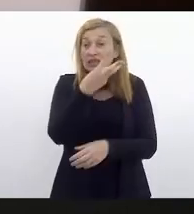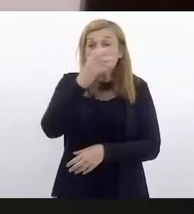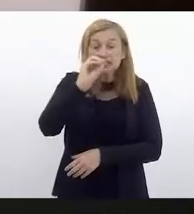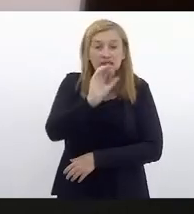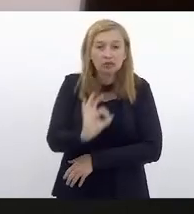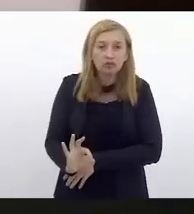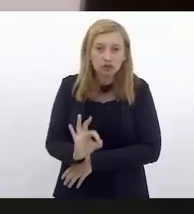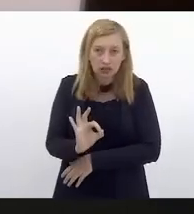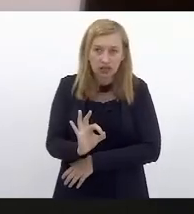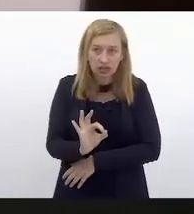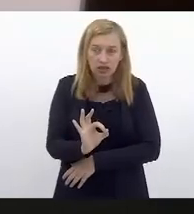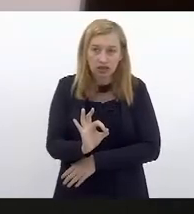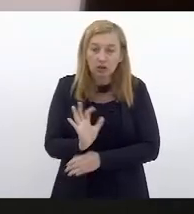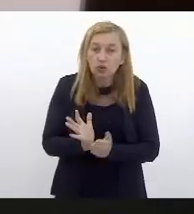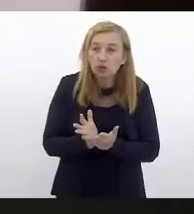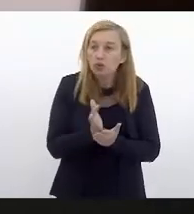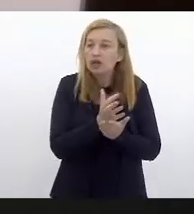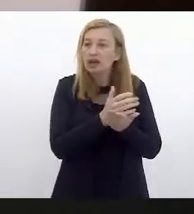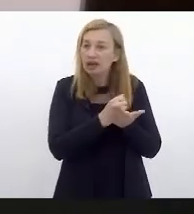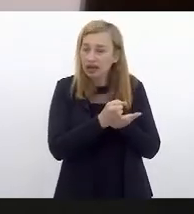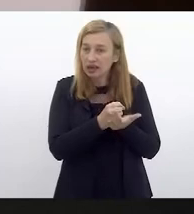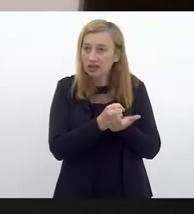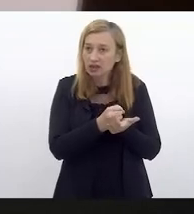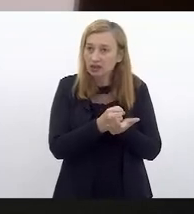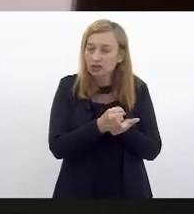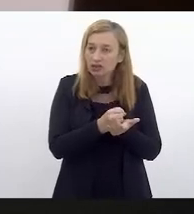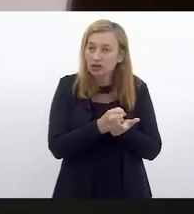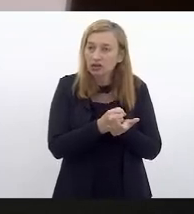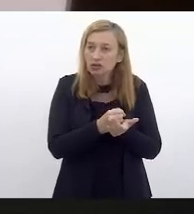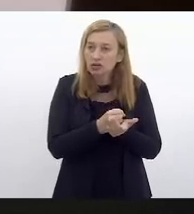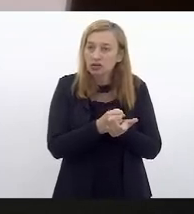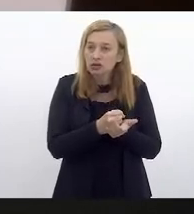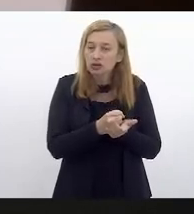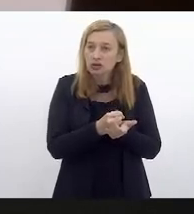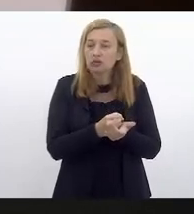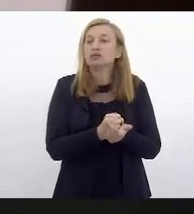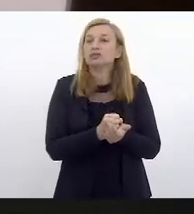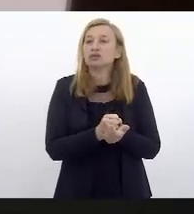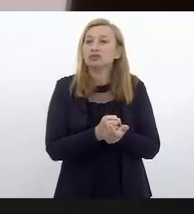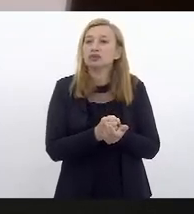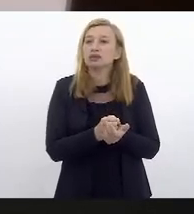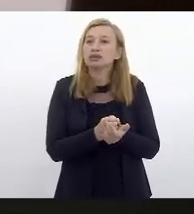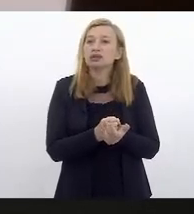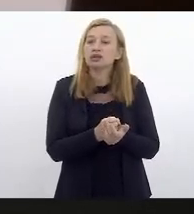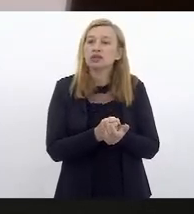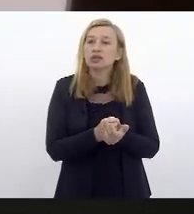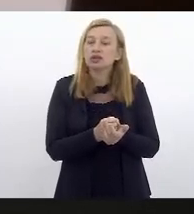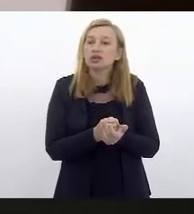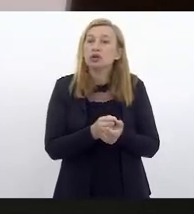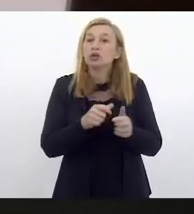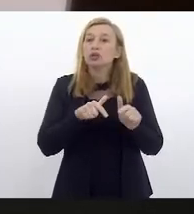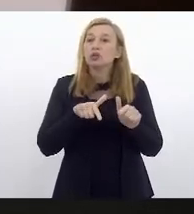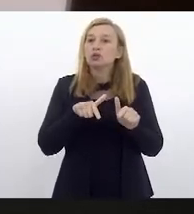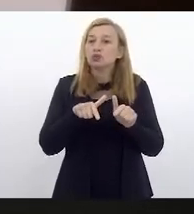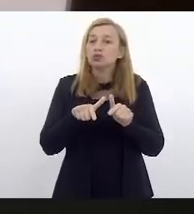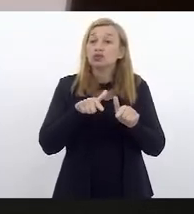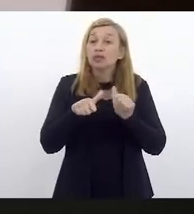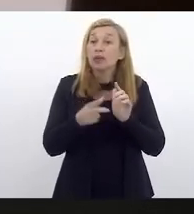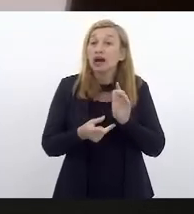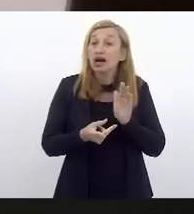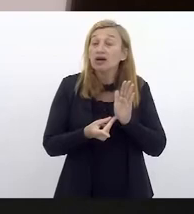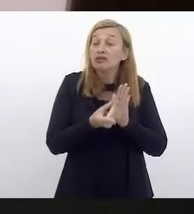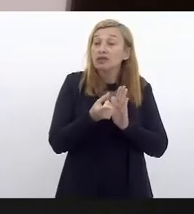30% do excedente arrecadado, tomando como parâmetro o exercício